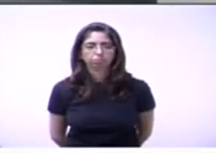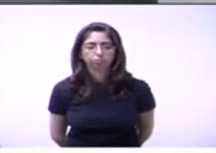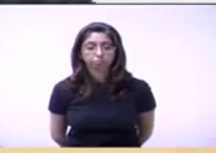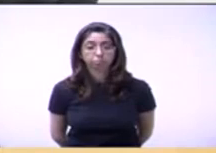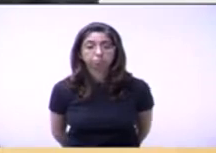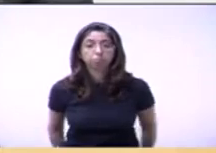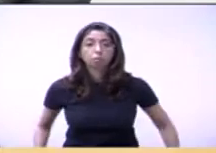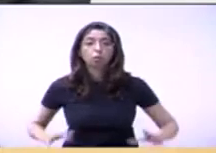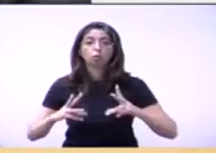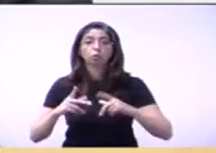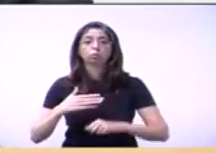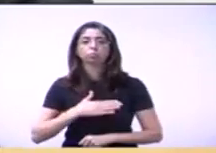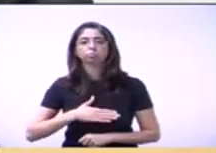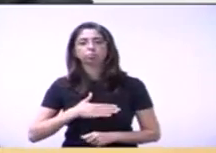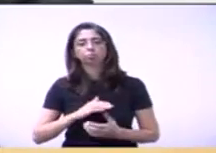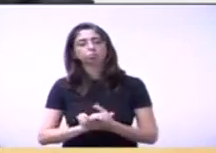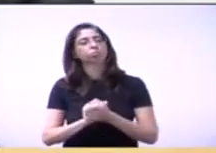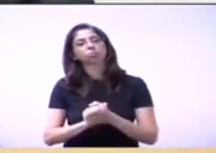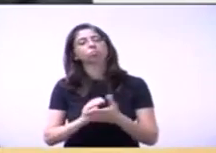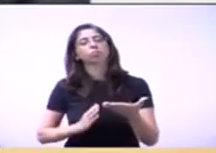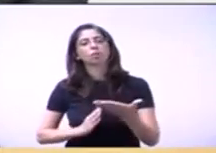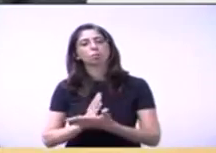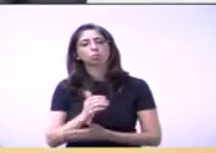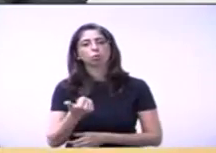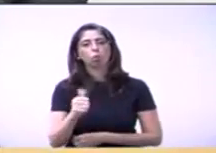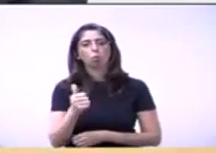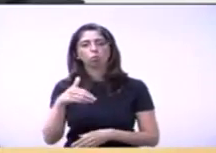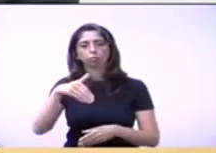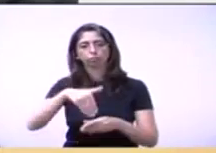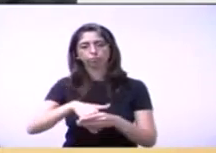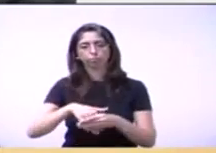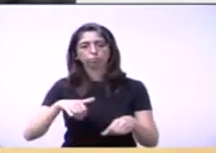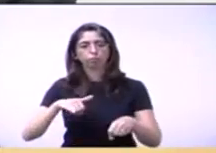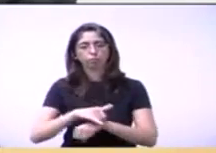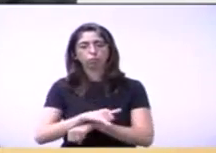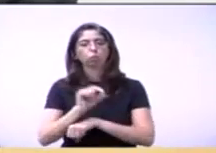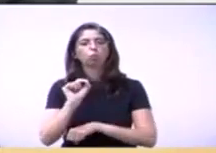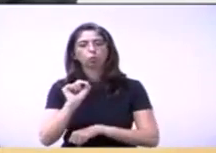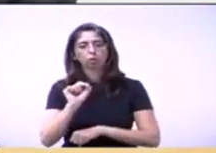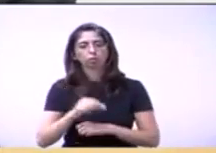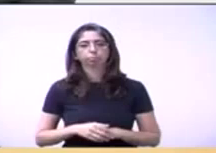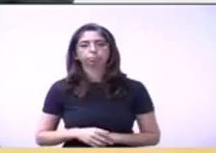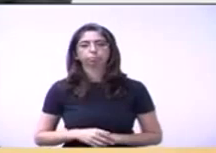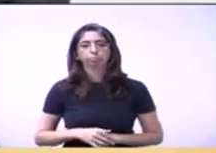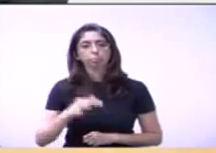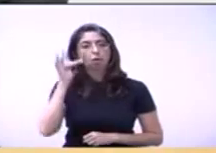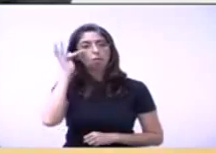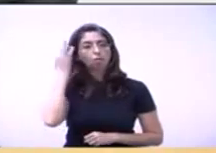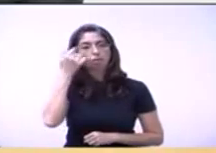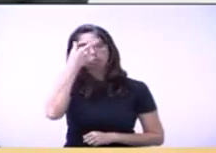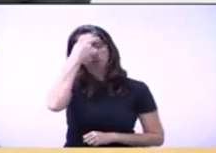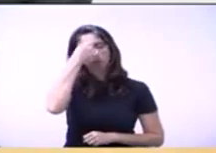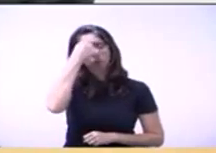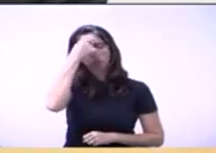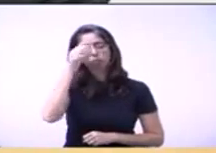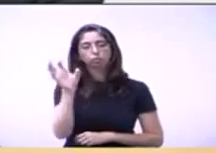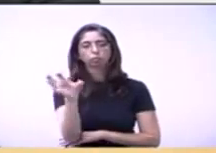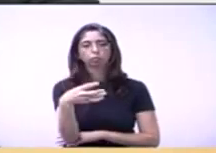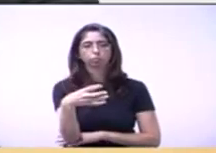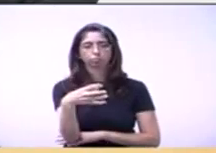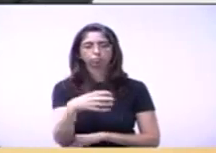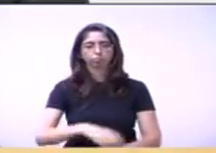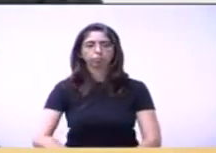As moções foram aprovadas por 11 votos favoráveis, com a ausência dos vereadores Flávio Xavier, Dilcim Rodrigues e Tiguila.